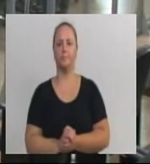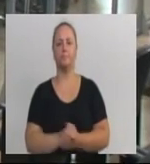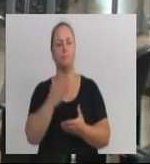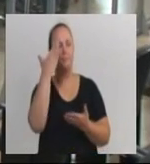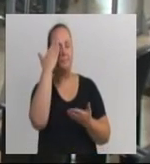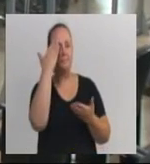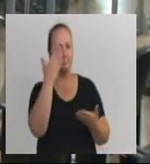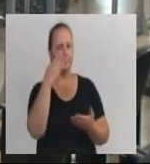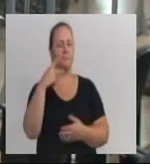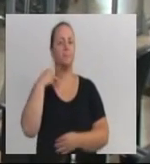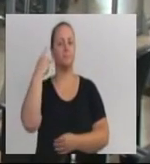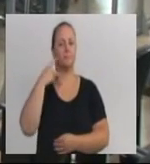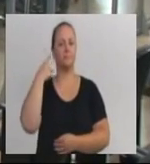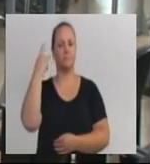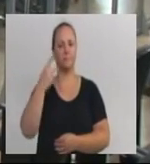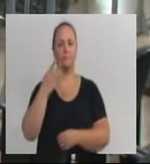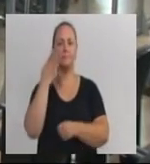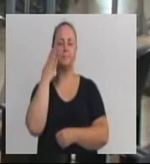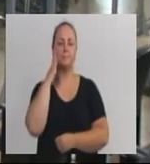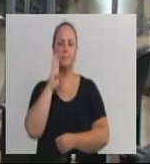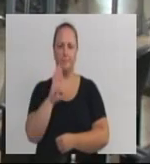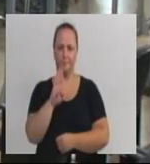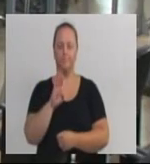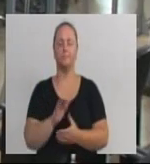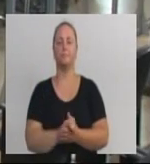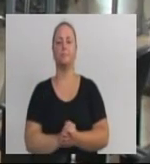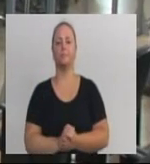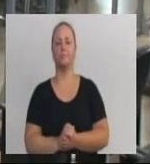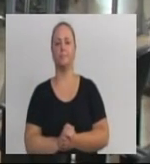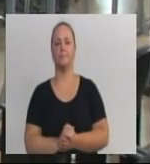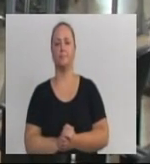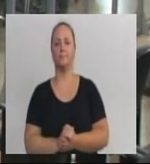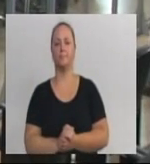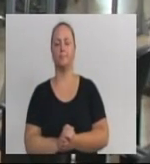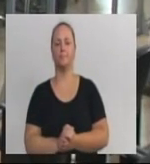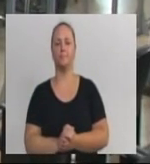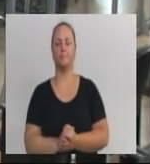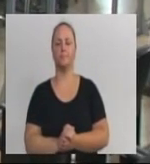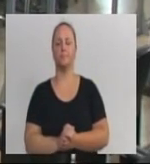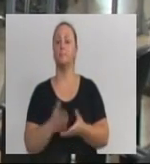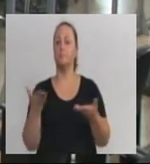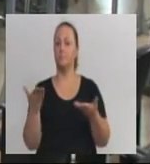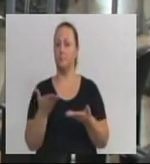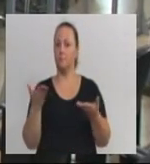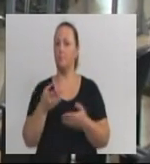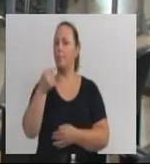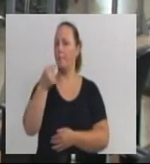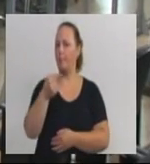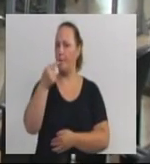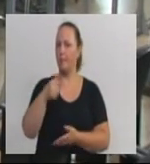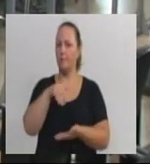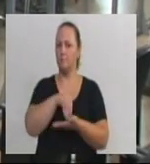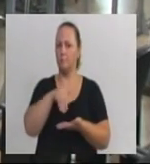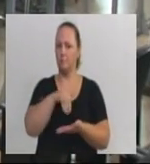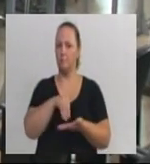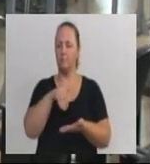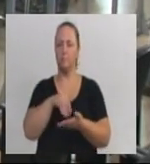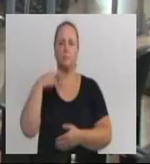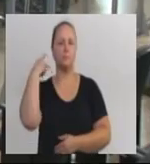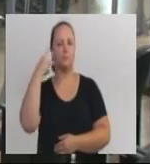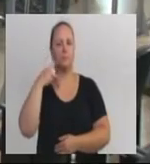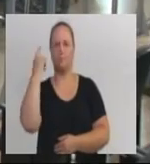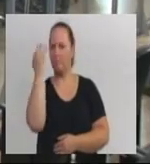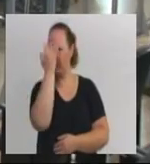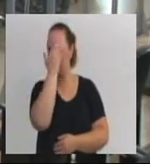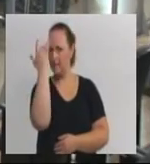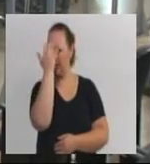Obrigado, vereador Beto Tribes. Na sequência, eu convido o nosso primeiro secretário, vereador Célio Dias, para que